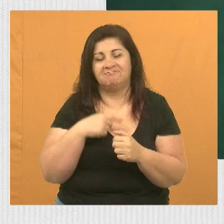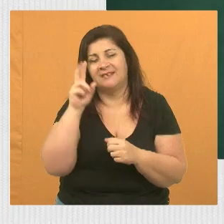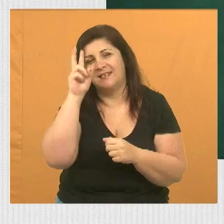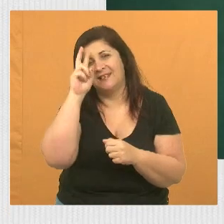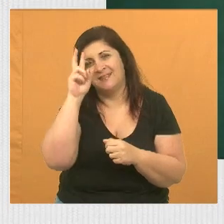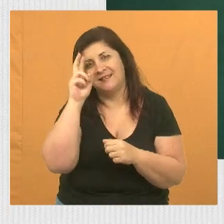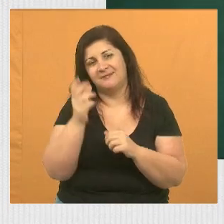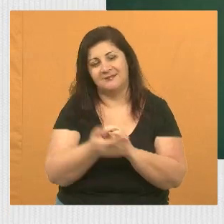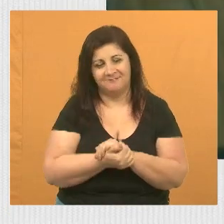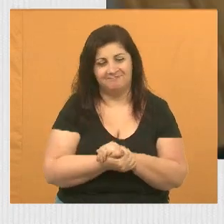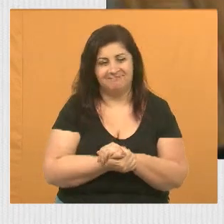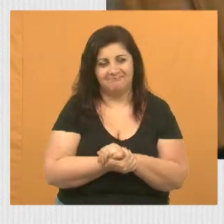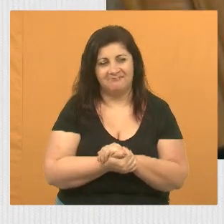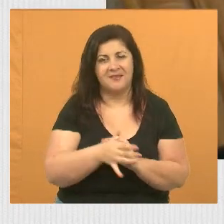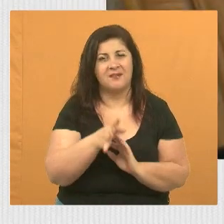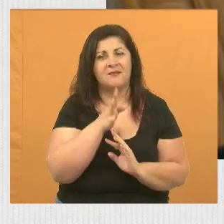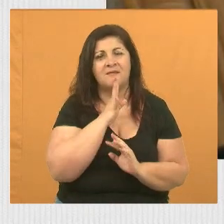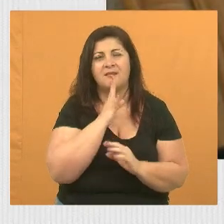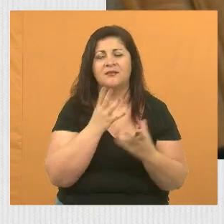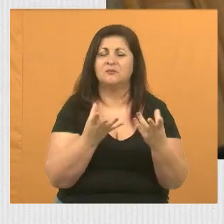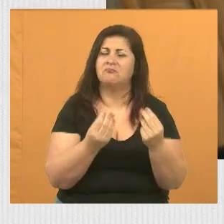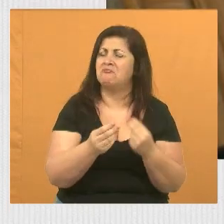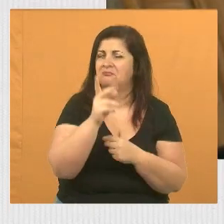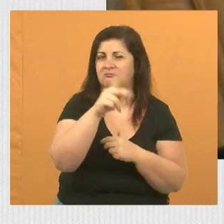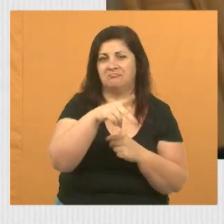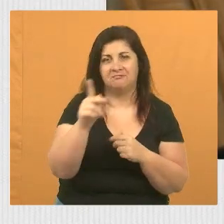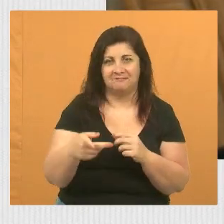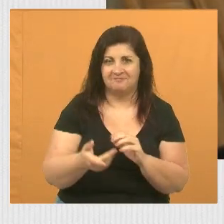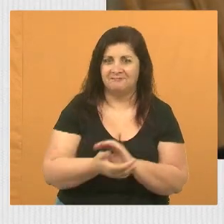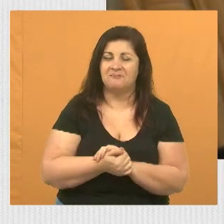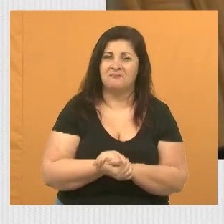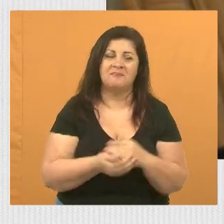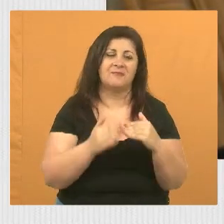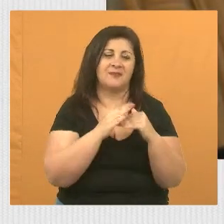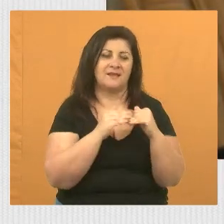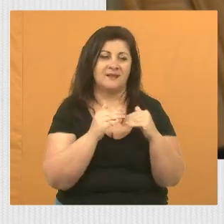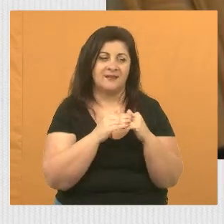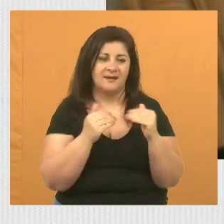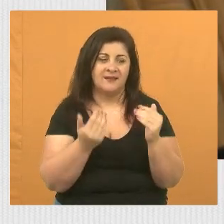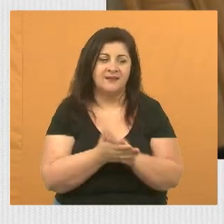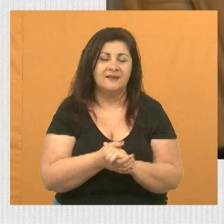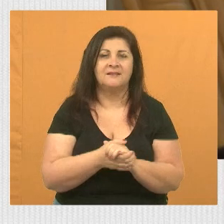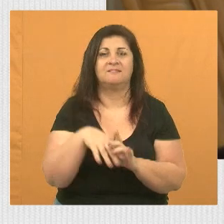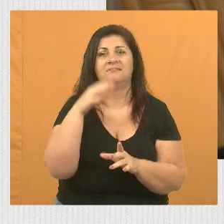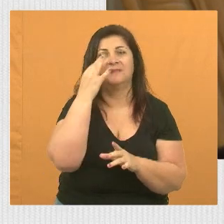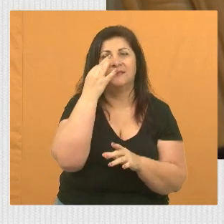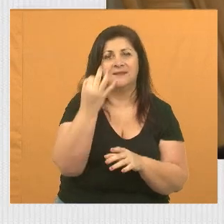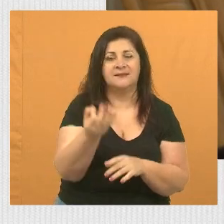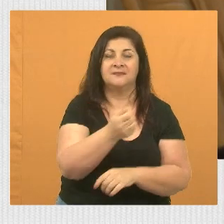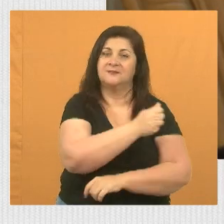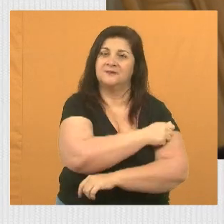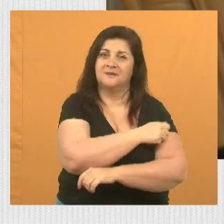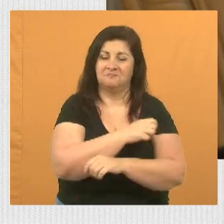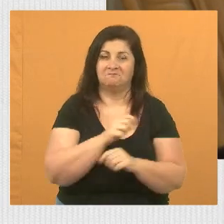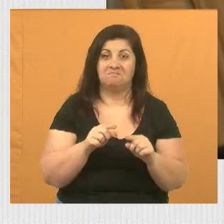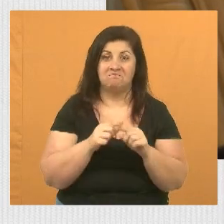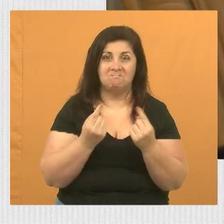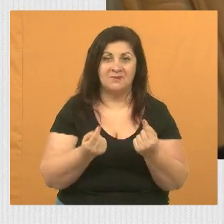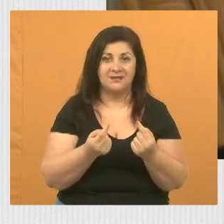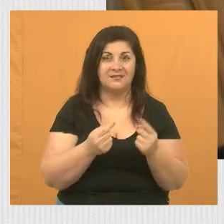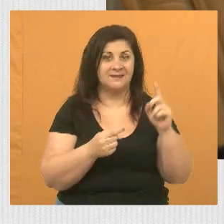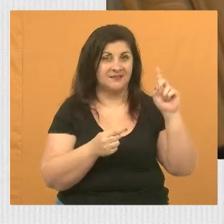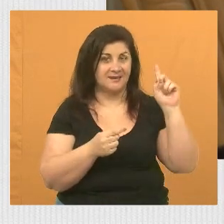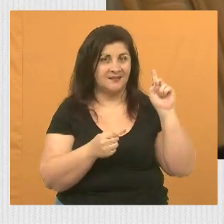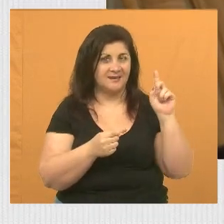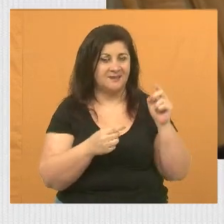da infância. Eu conheço bastante professores com carinho, atenção com os alunos, mas ela tinha o diferencial